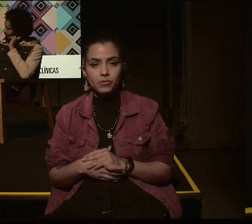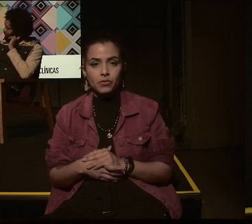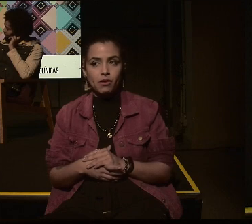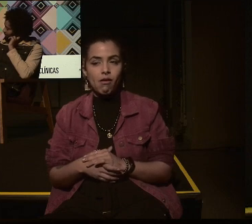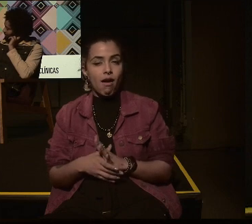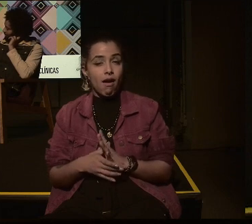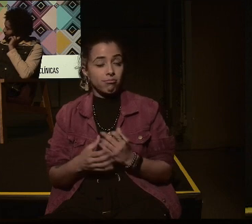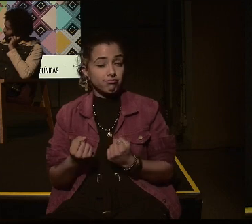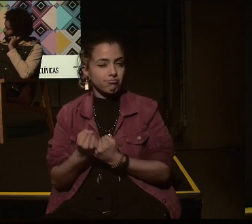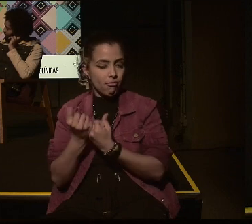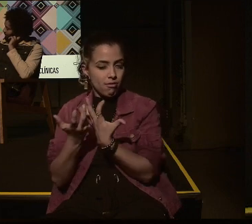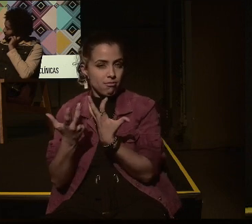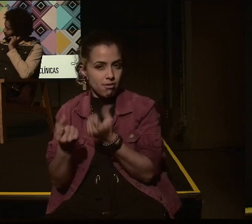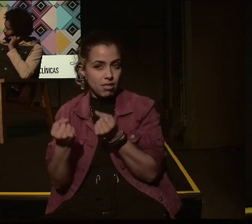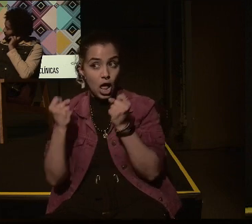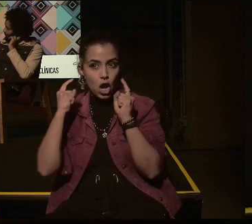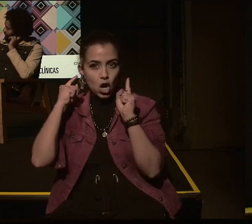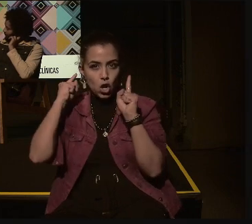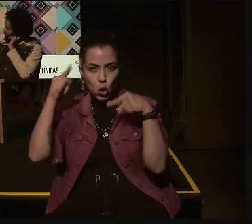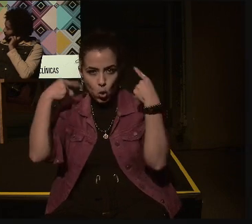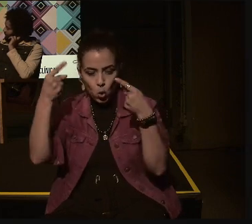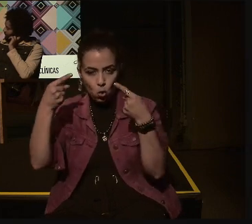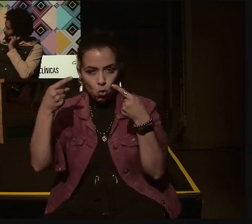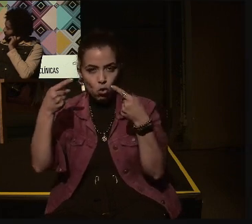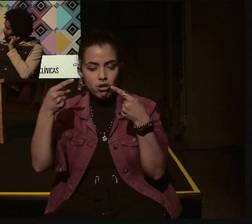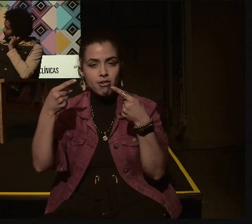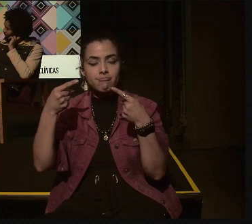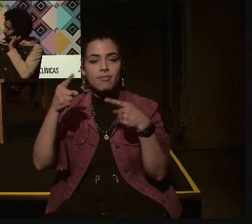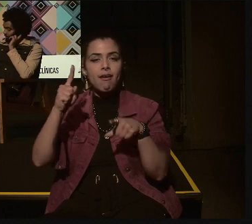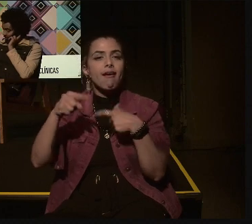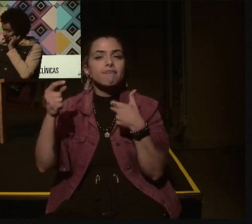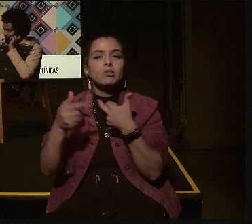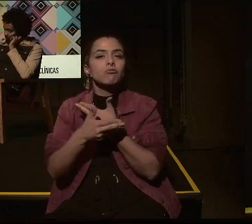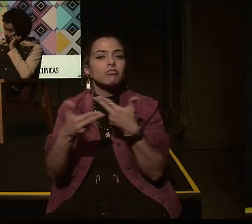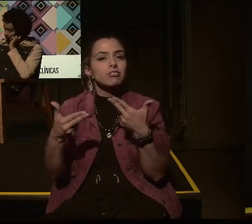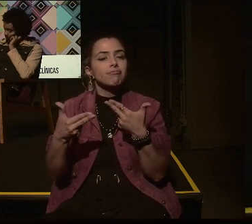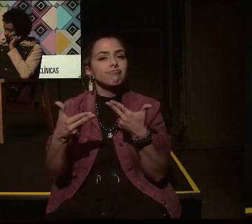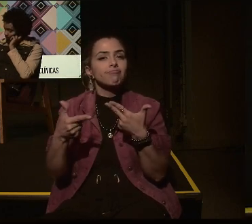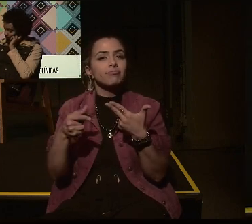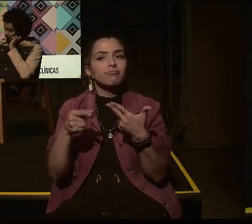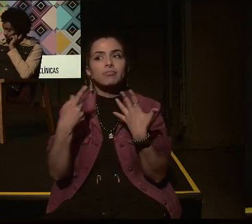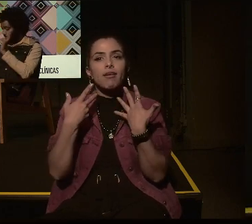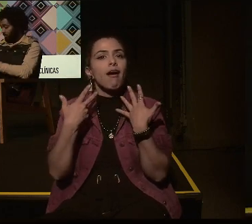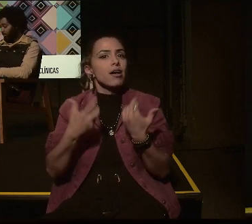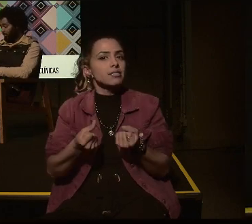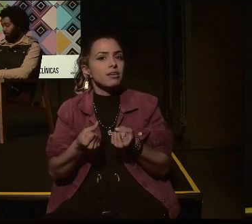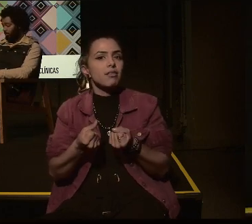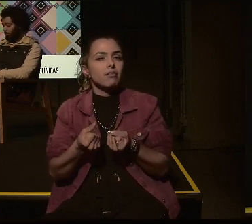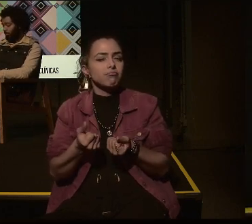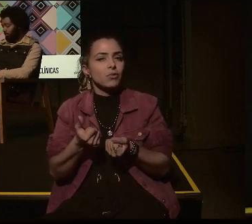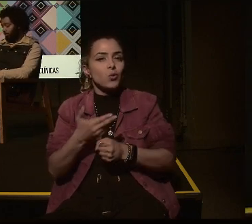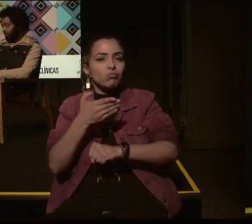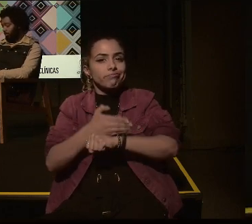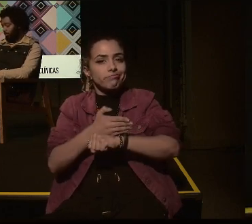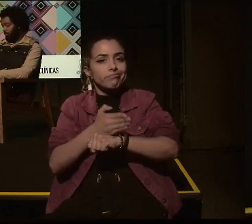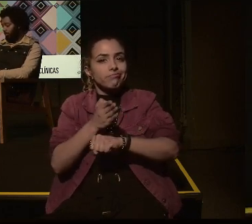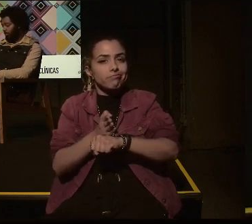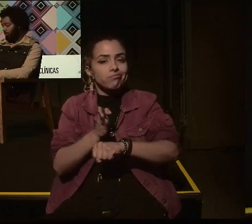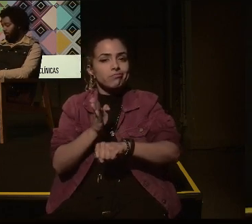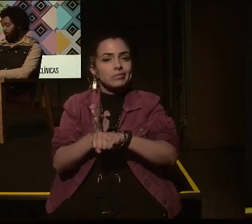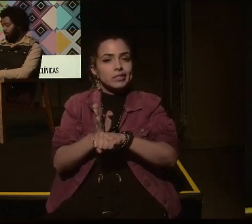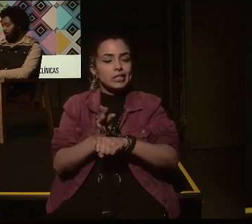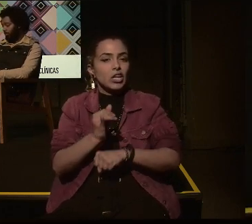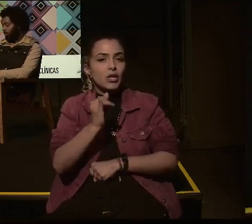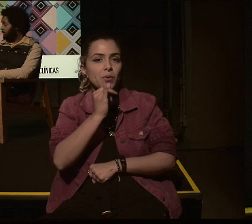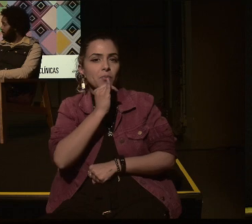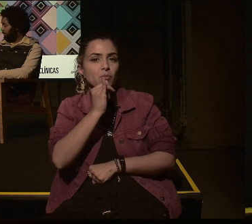conceitualmente, que a gente encontra na Chilimbembe, Sair da Grande Noite, é o que a gente encontra no